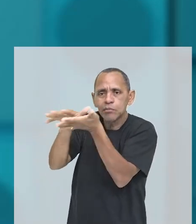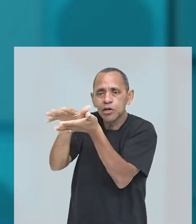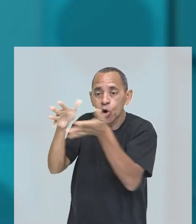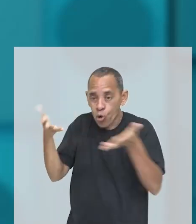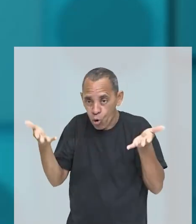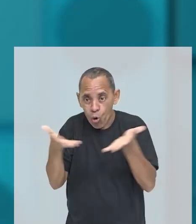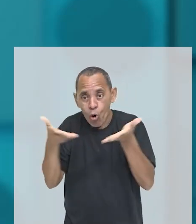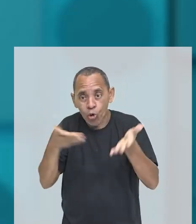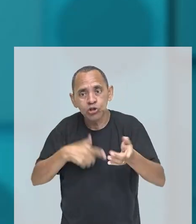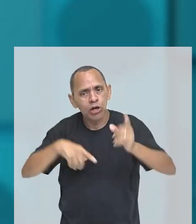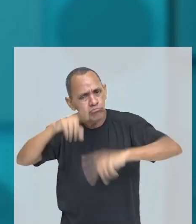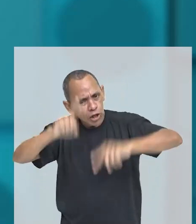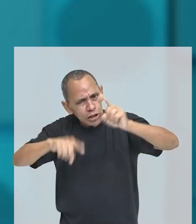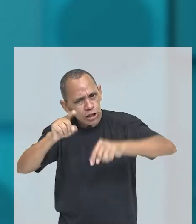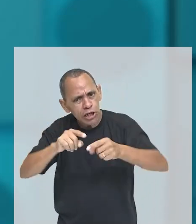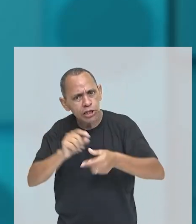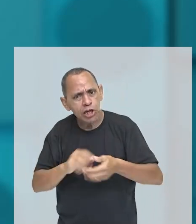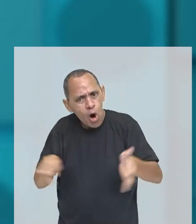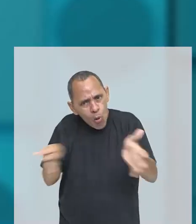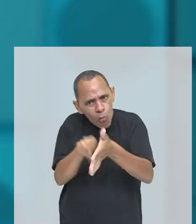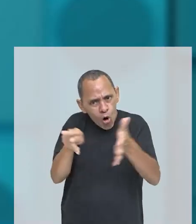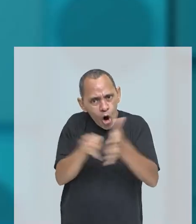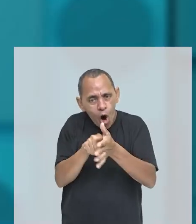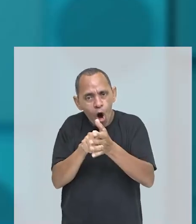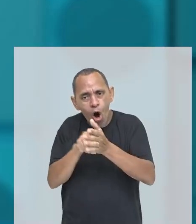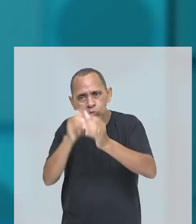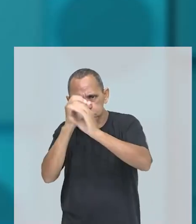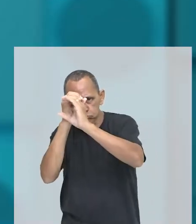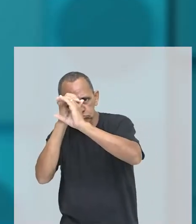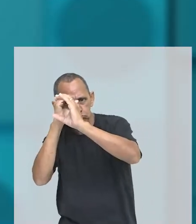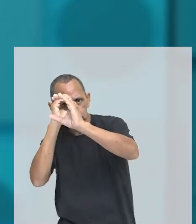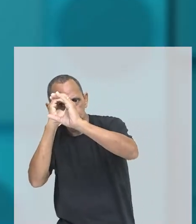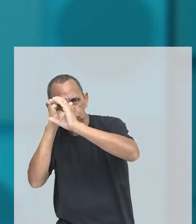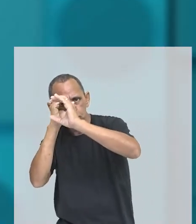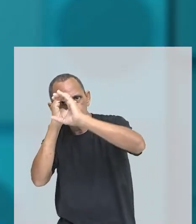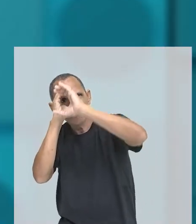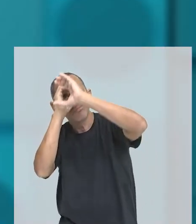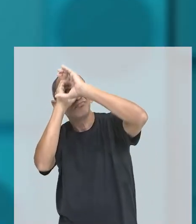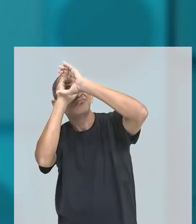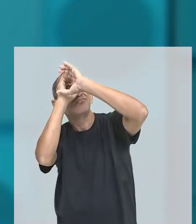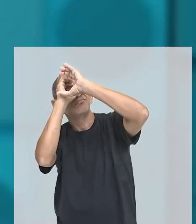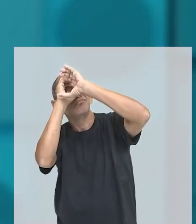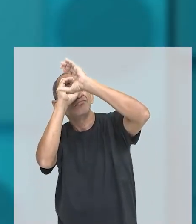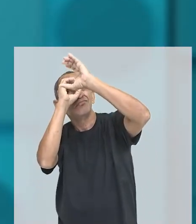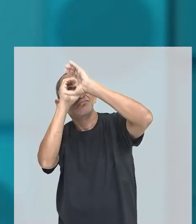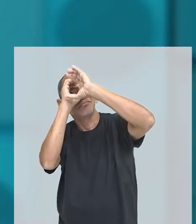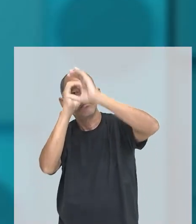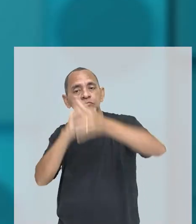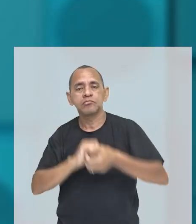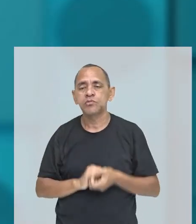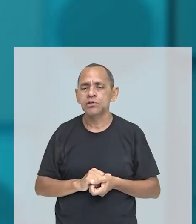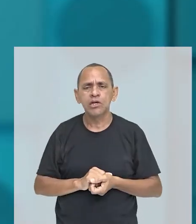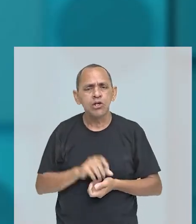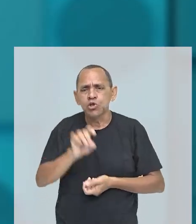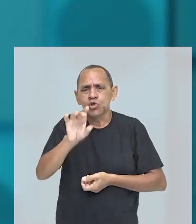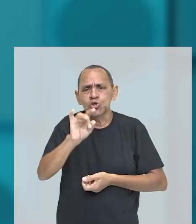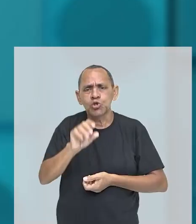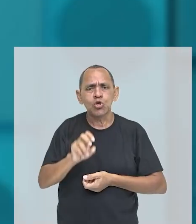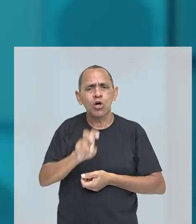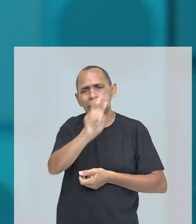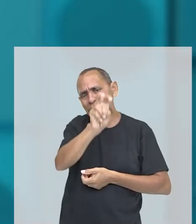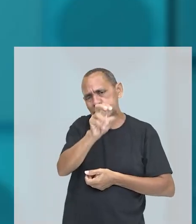telescópios poderosos que enxergam muito além, né? Tudo que nós vemos representa 5% do que compõe o universo. E os